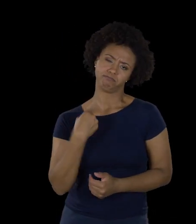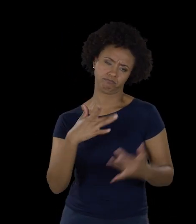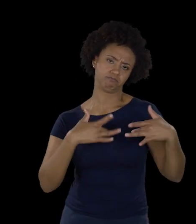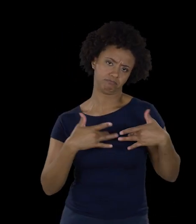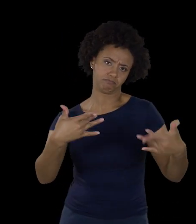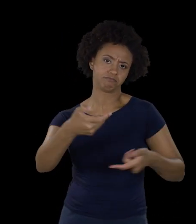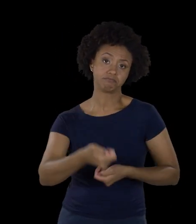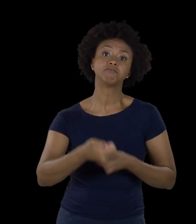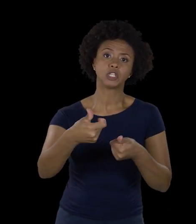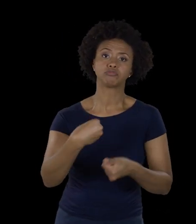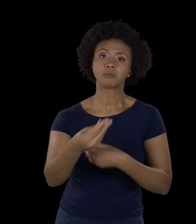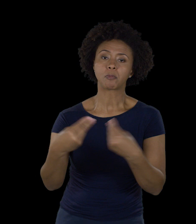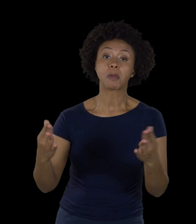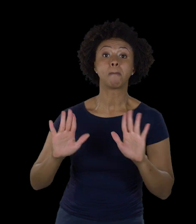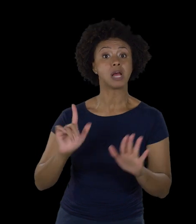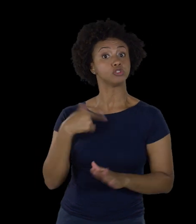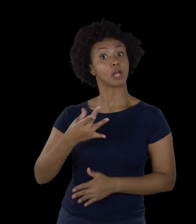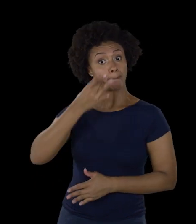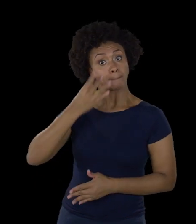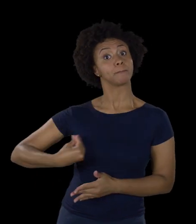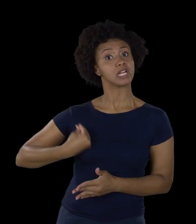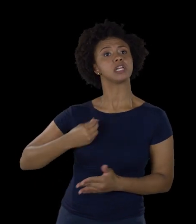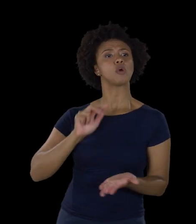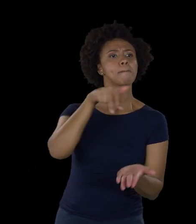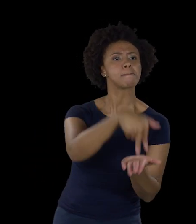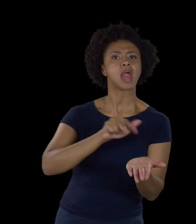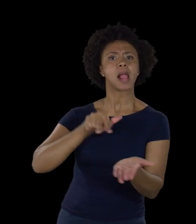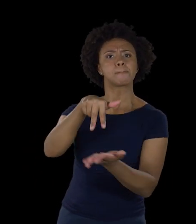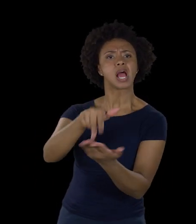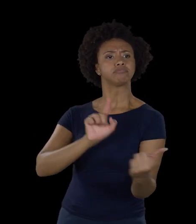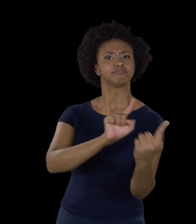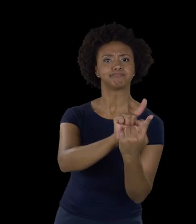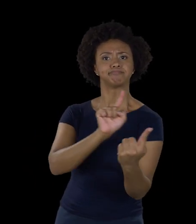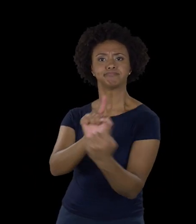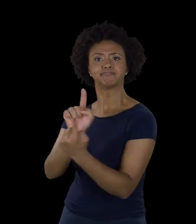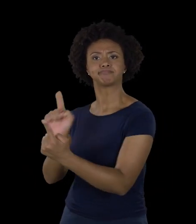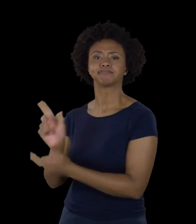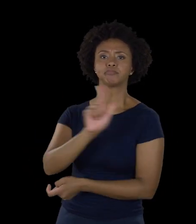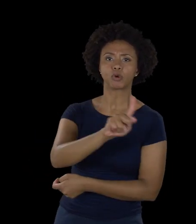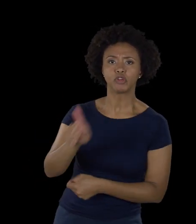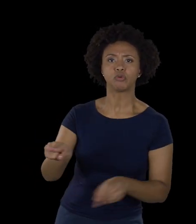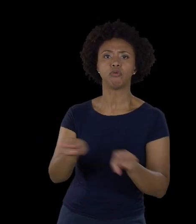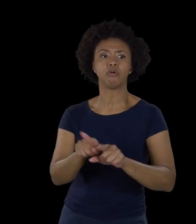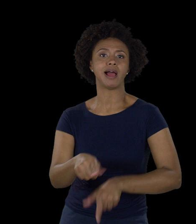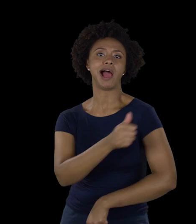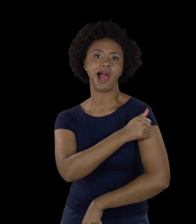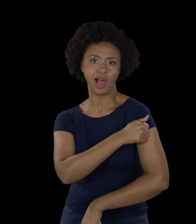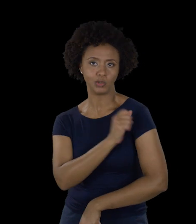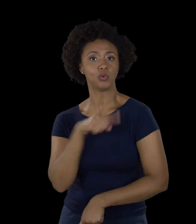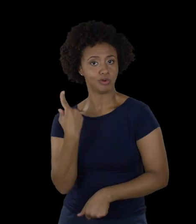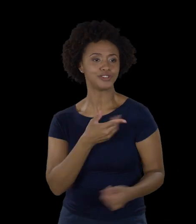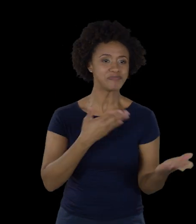doação desses livros, a gente foi até esses locais e conversou com os professores e com os estudantes a respeito do